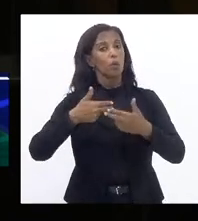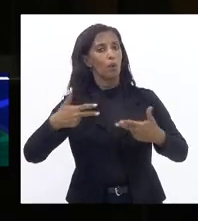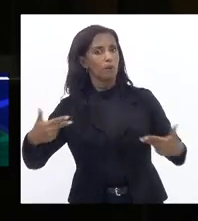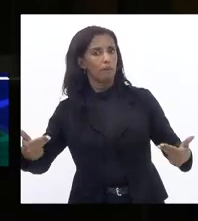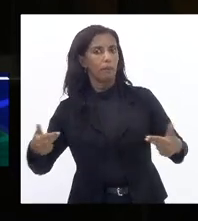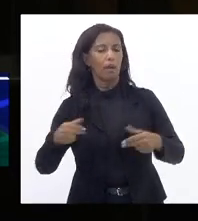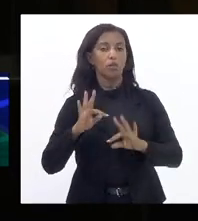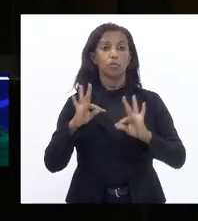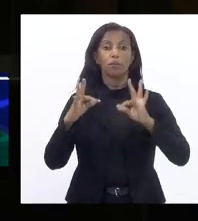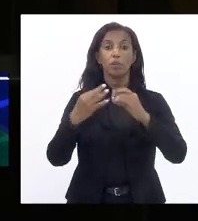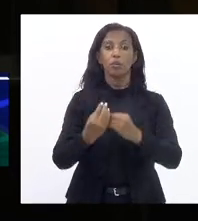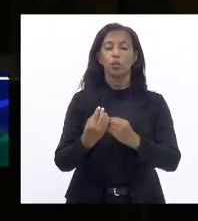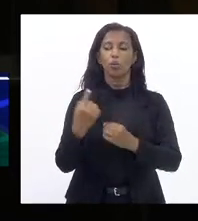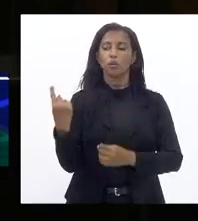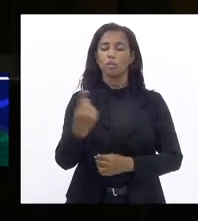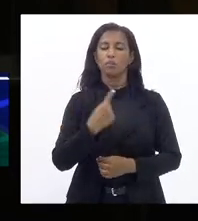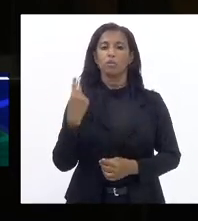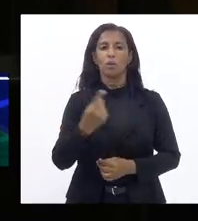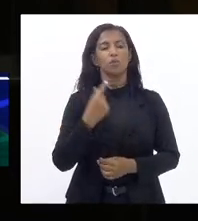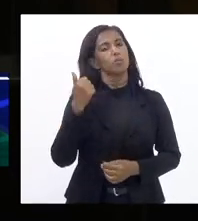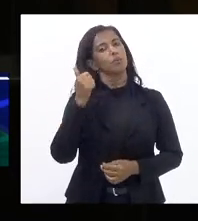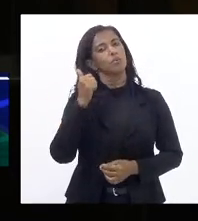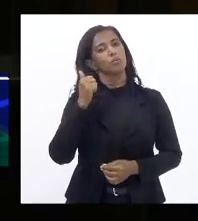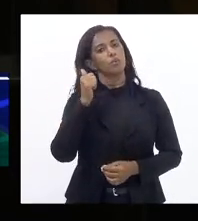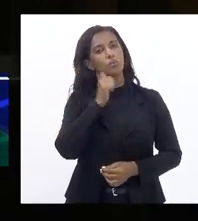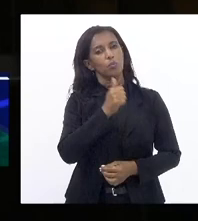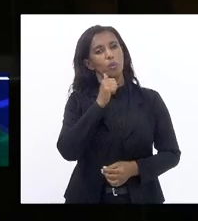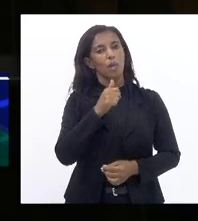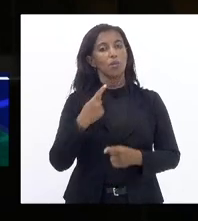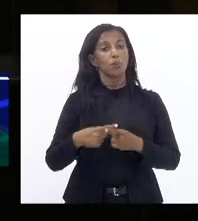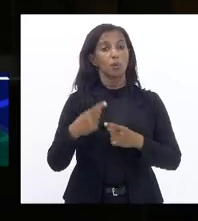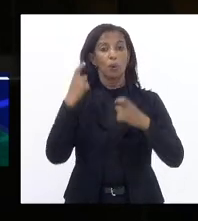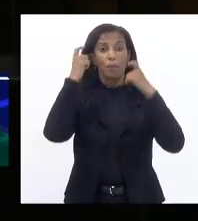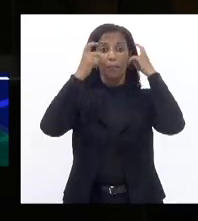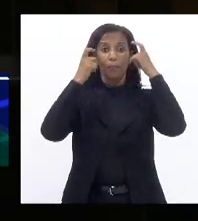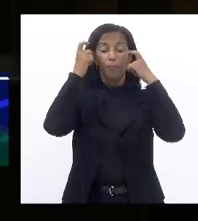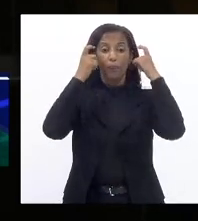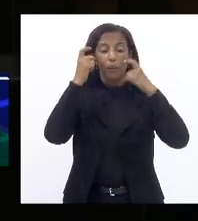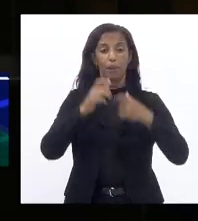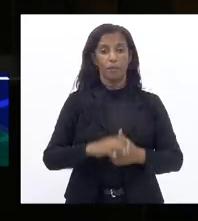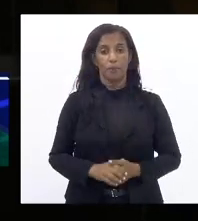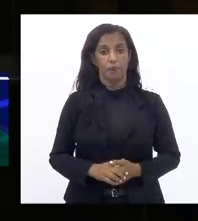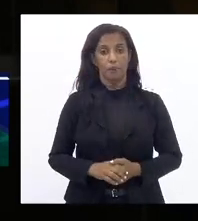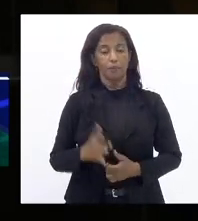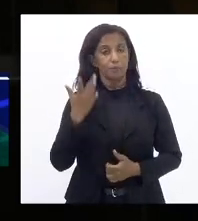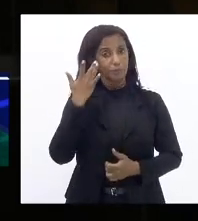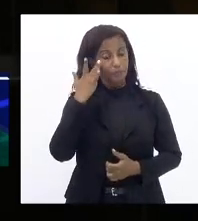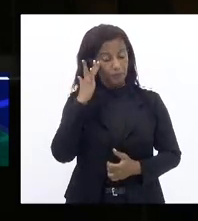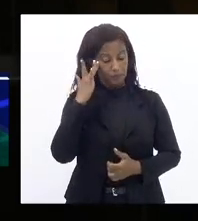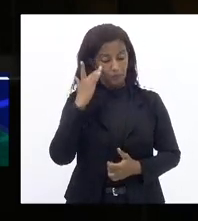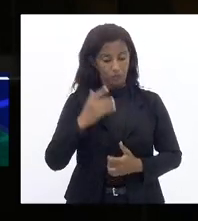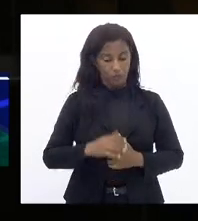qualidade para todas nós mulheres, porque é uma preocupação. Eu acho que